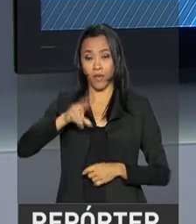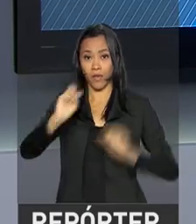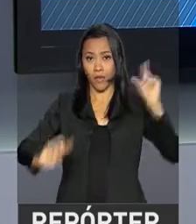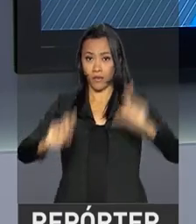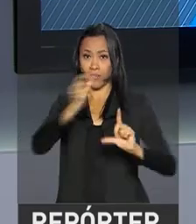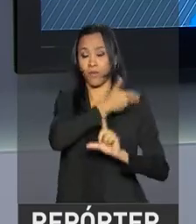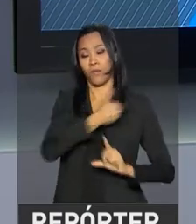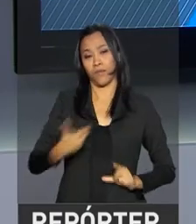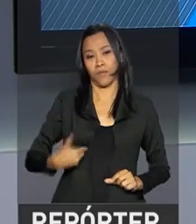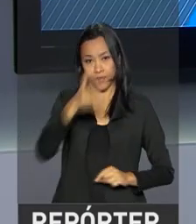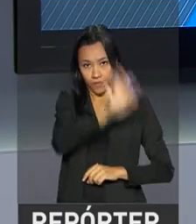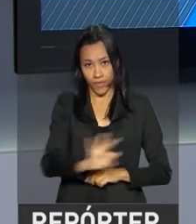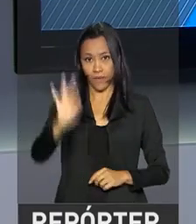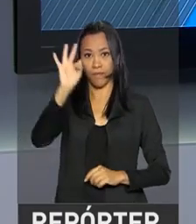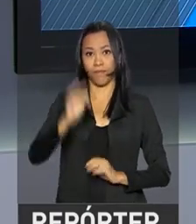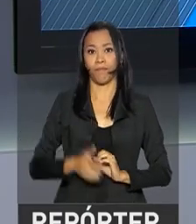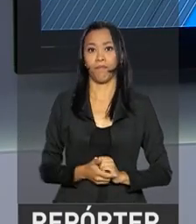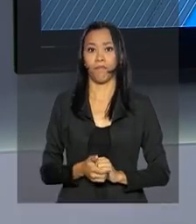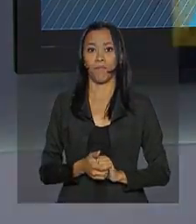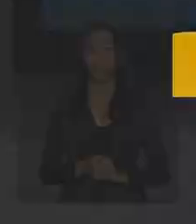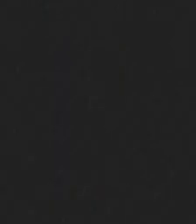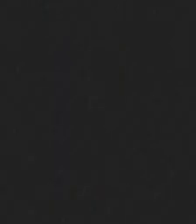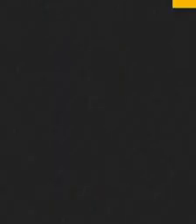nbr a tv do governo federal